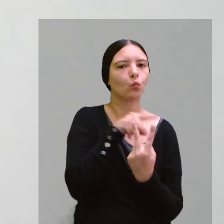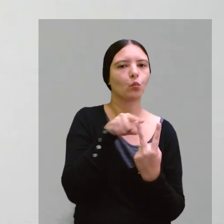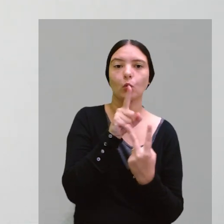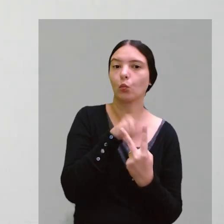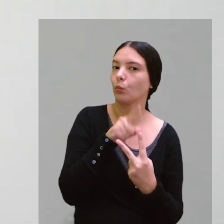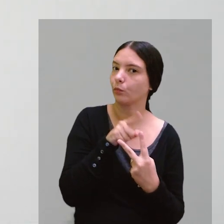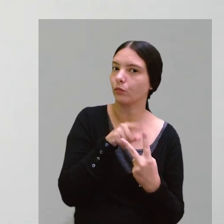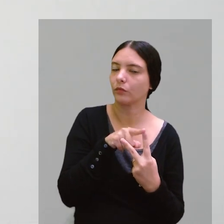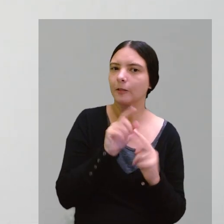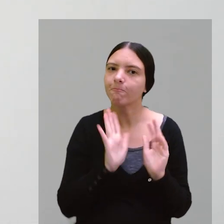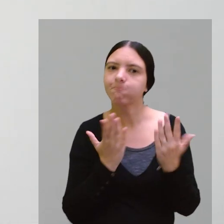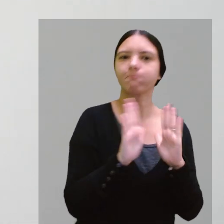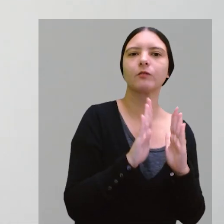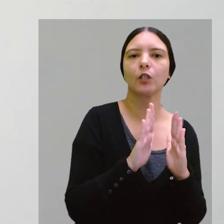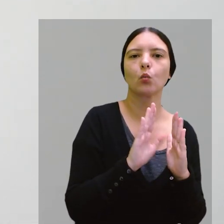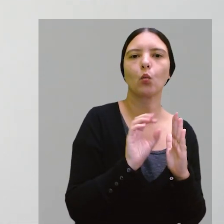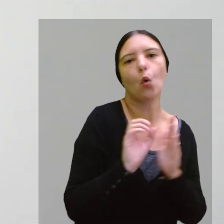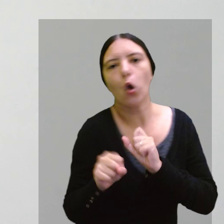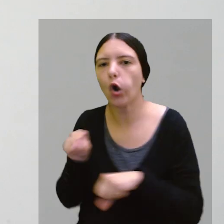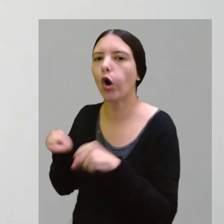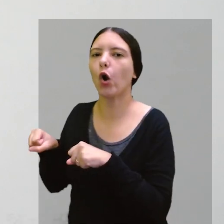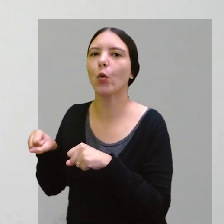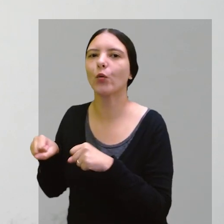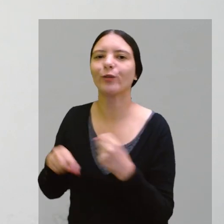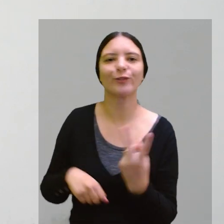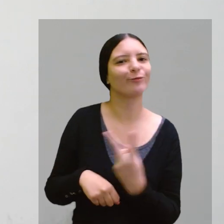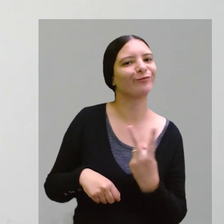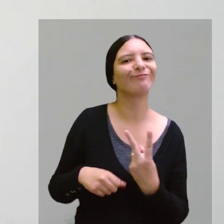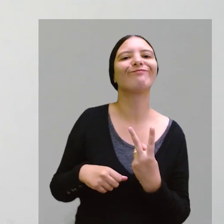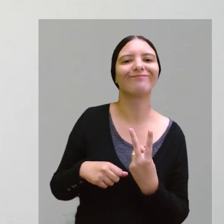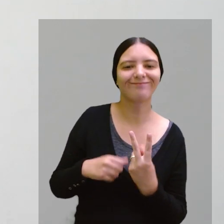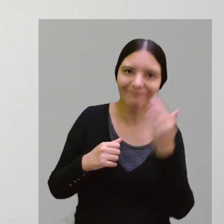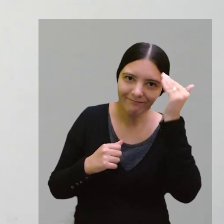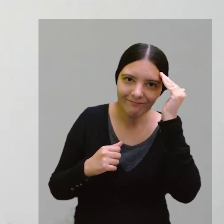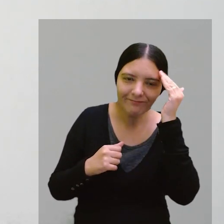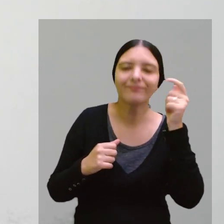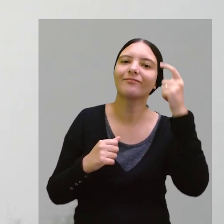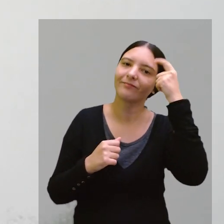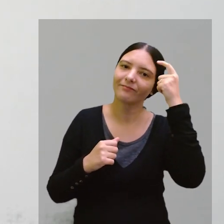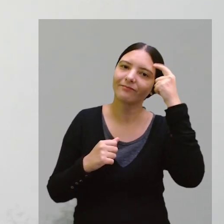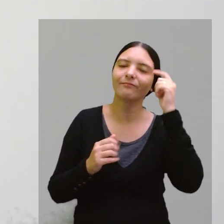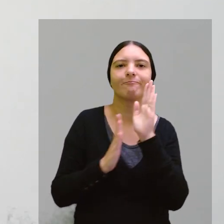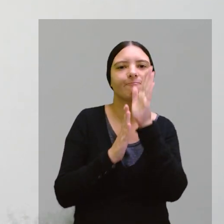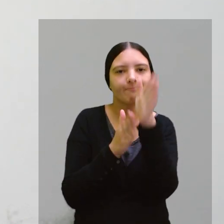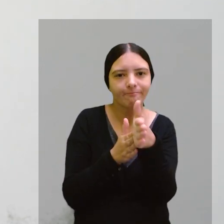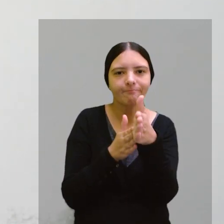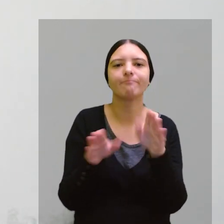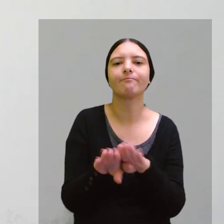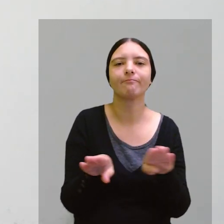A primeira, eu enfrento ou eu corro, entende? Então a teoria da mente vai nesse sentido,